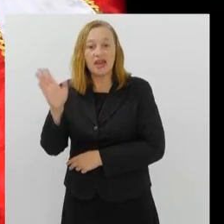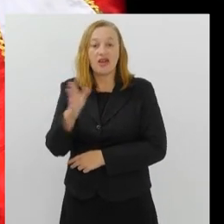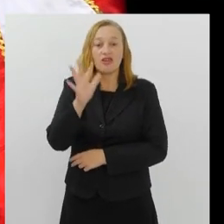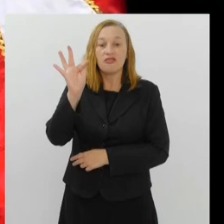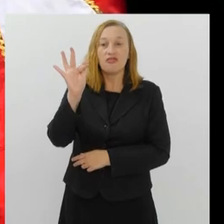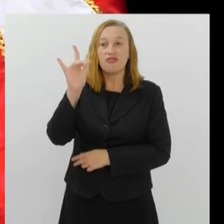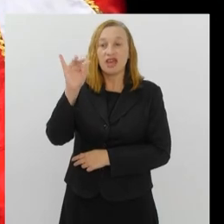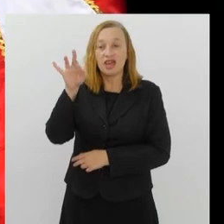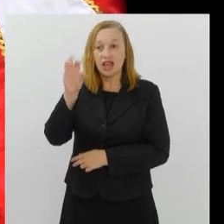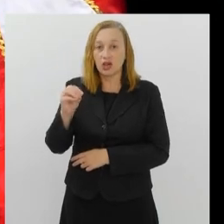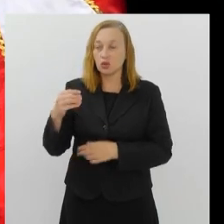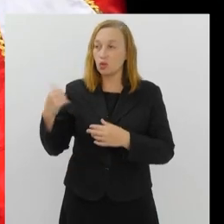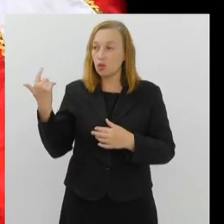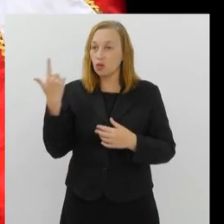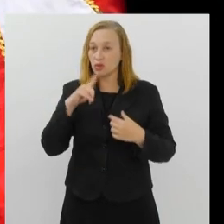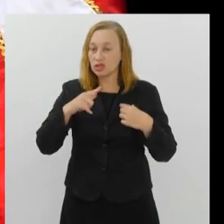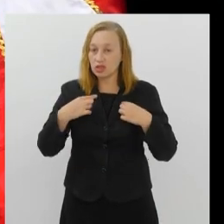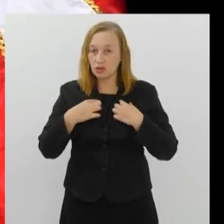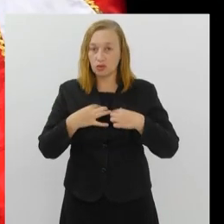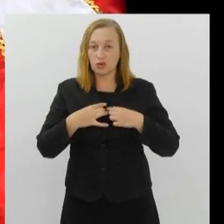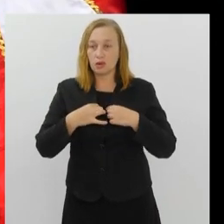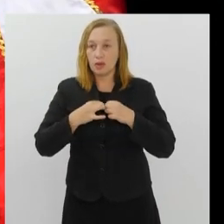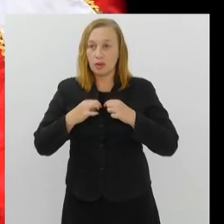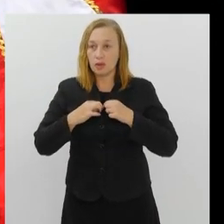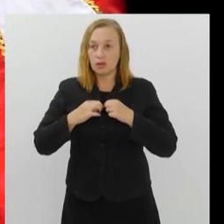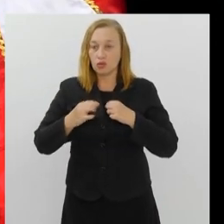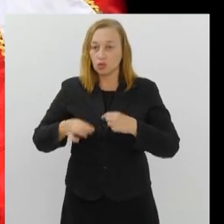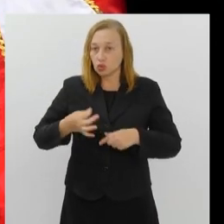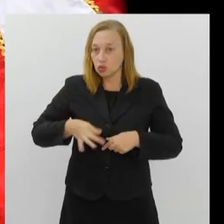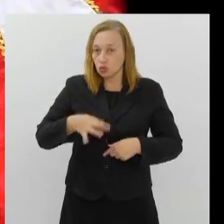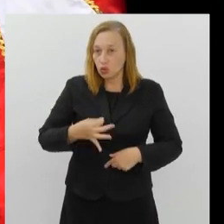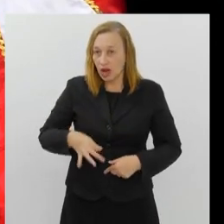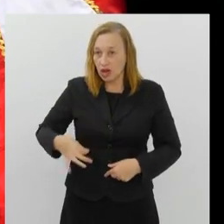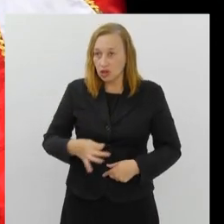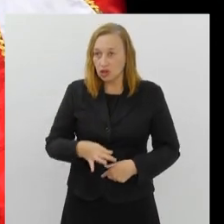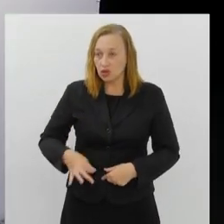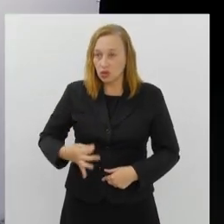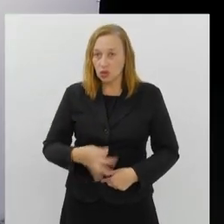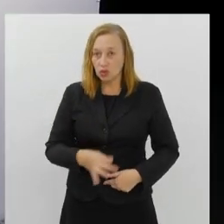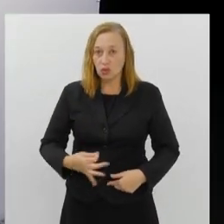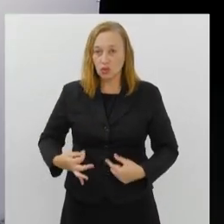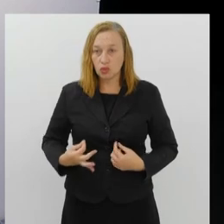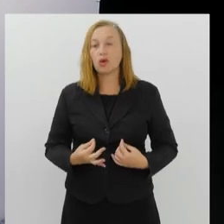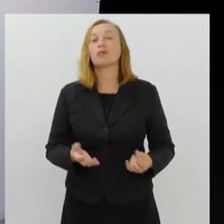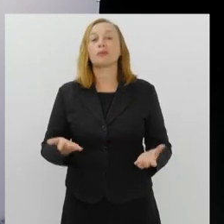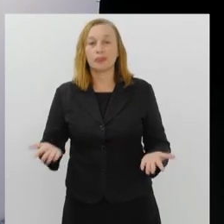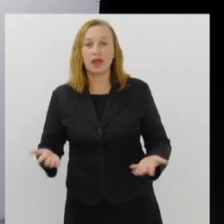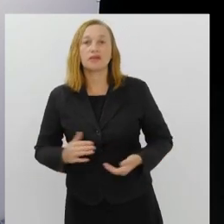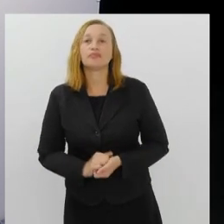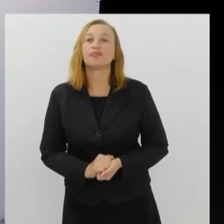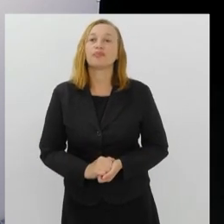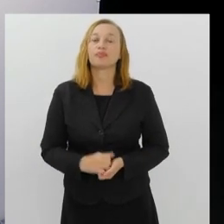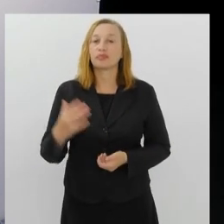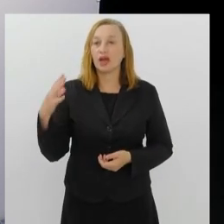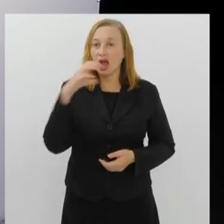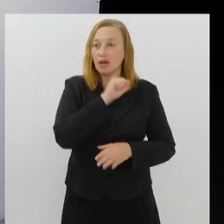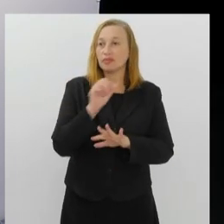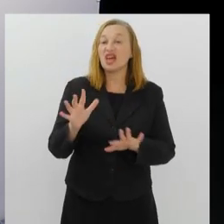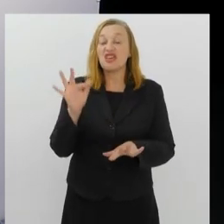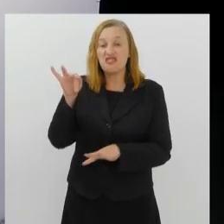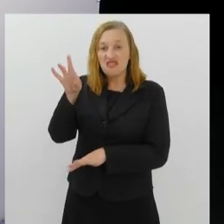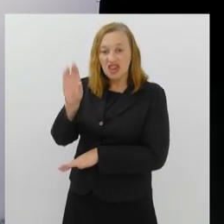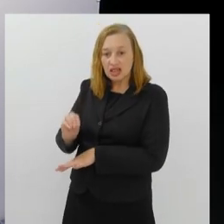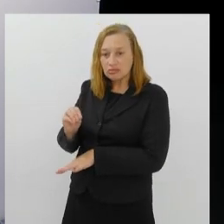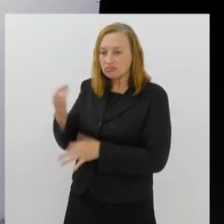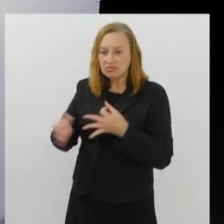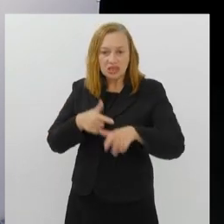aí eles fecharam minha roupa, mas a minha blusa não queria fechar de jeito nenhum. O Fernando é um grande artista, né? Ele é. Fernando é...